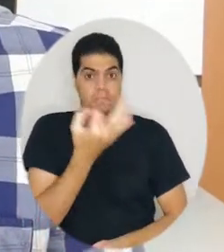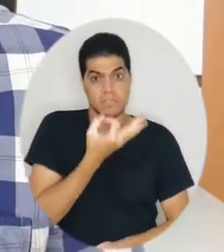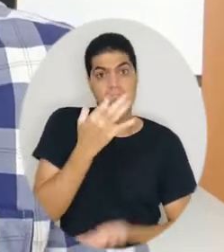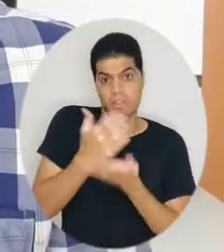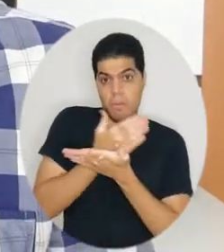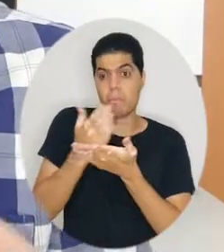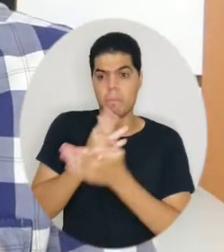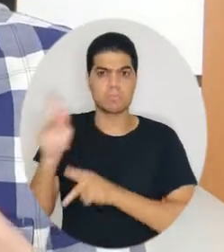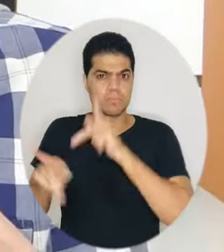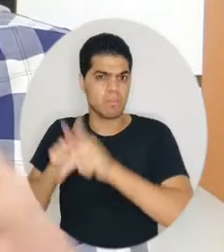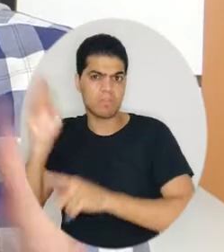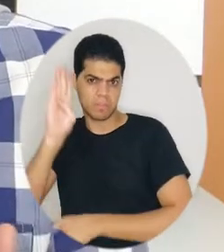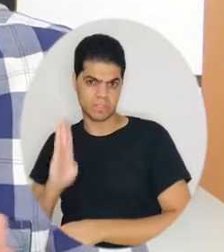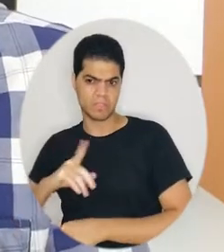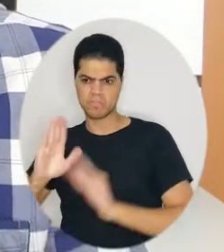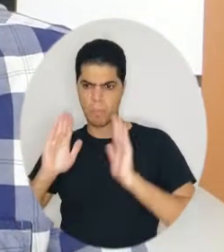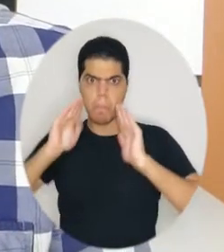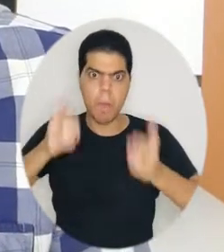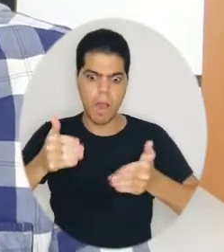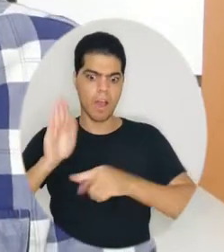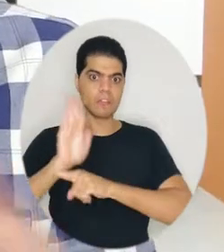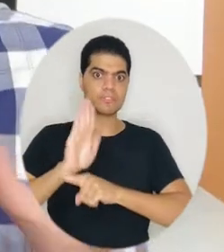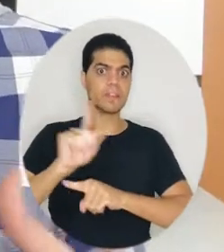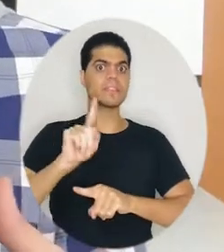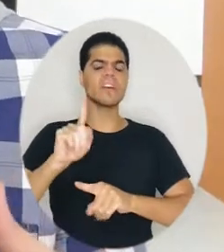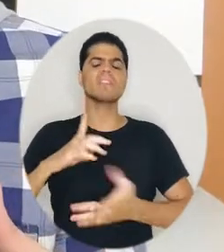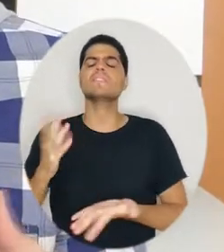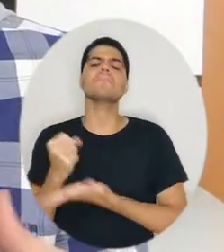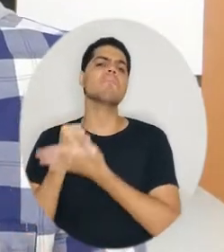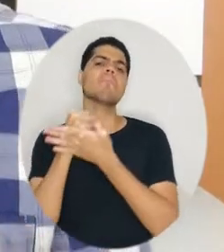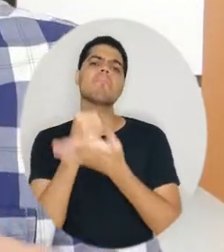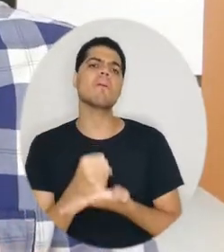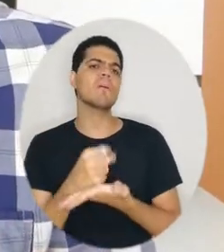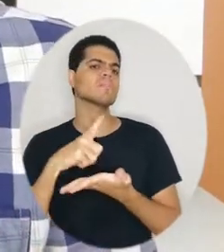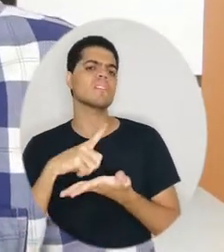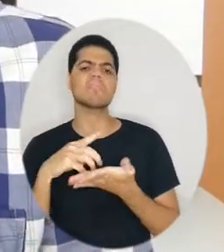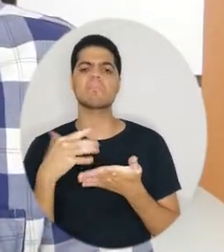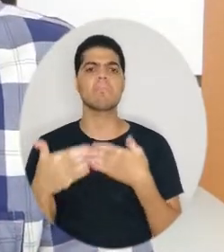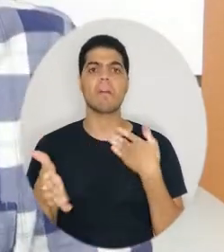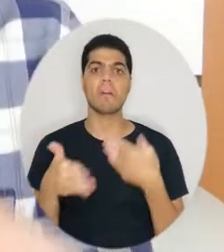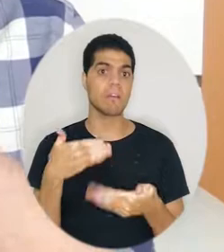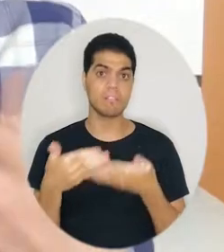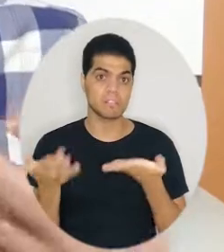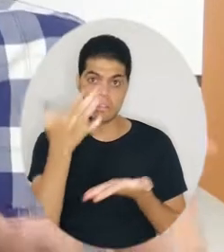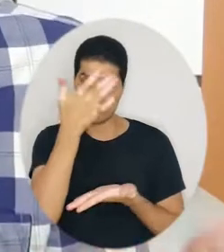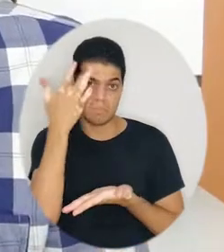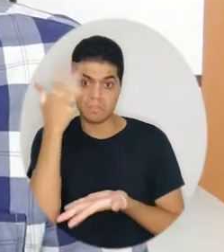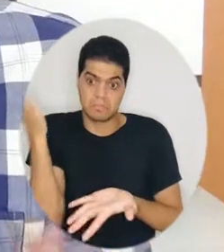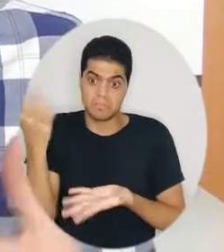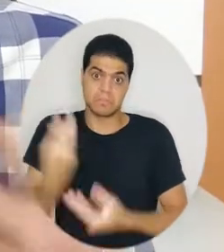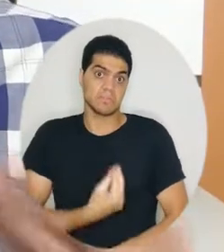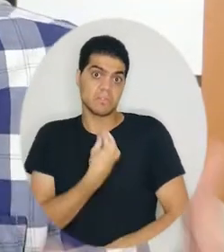povo brasileiro mas não como pessoas ativas e sim como meros apoiadores da independência ou então as pessoas que